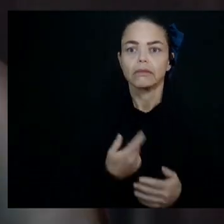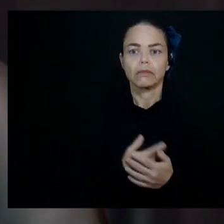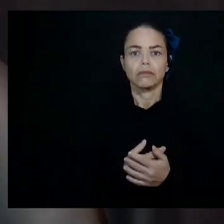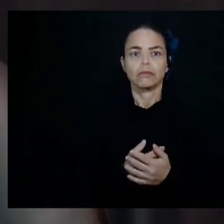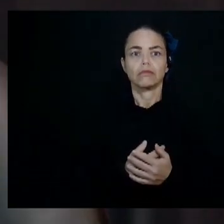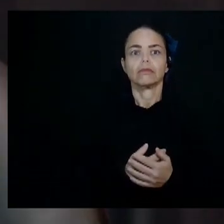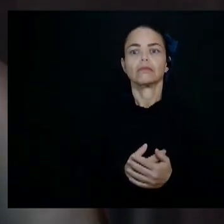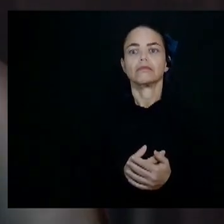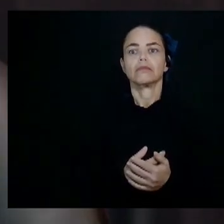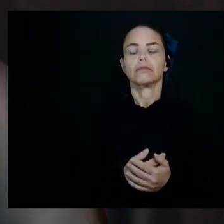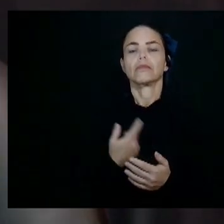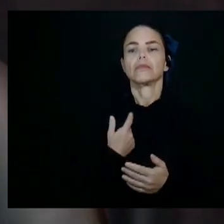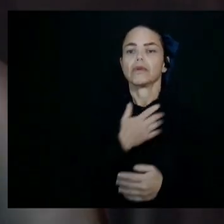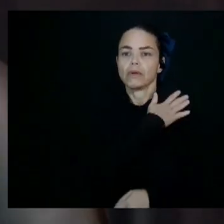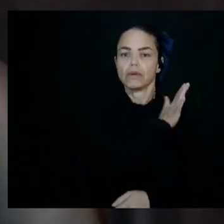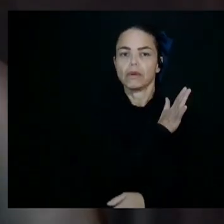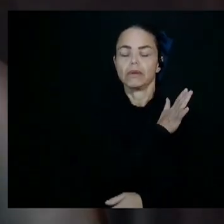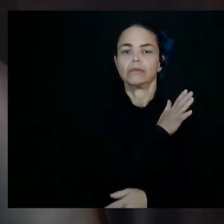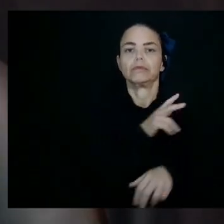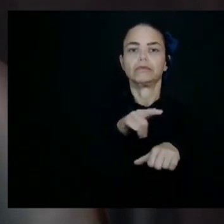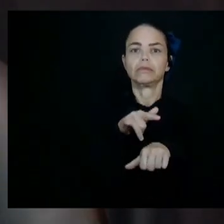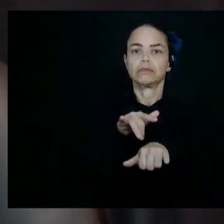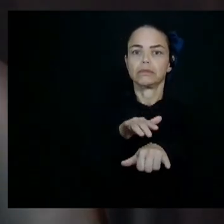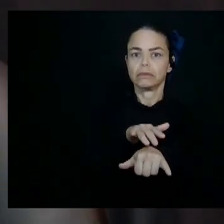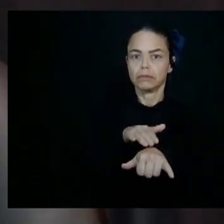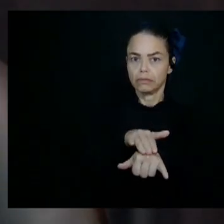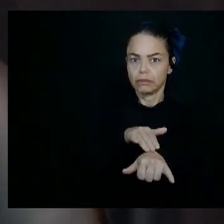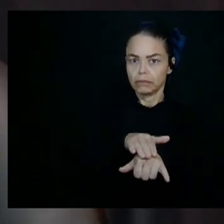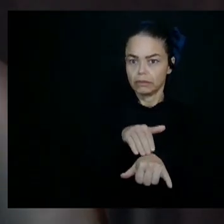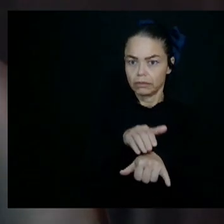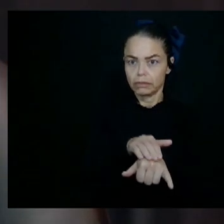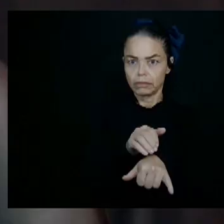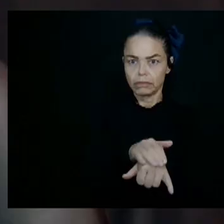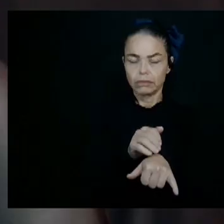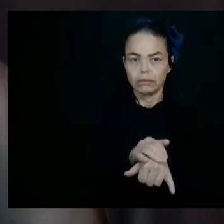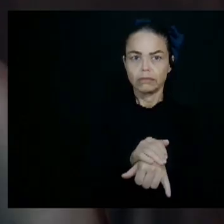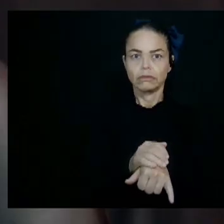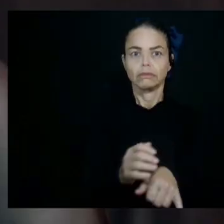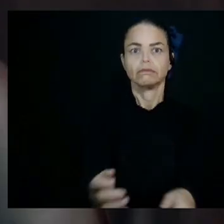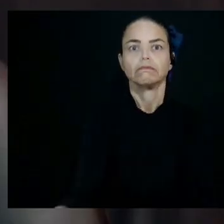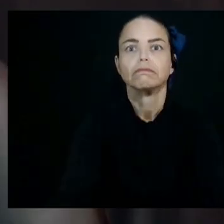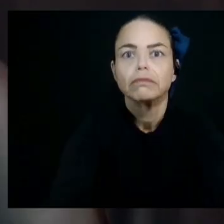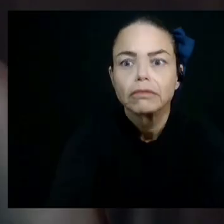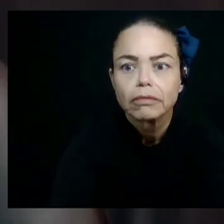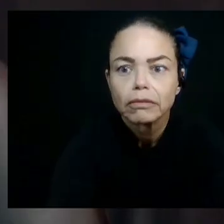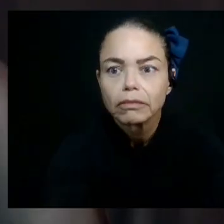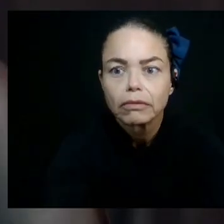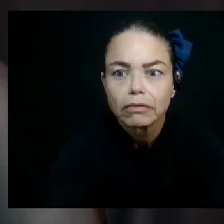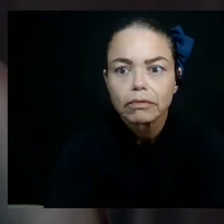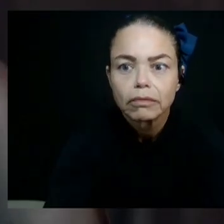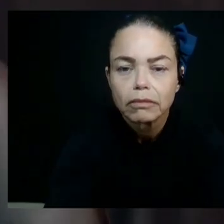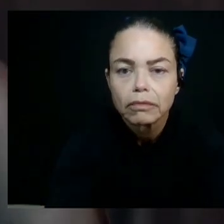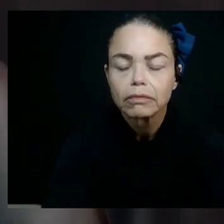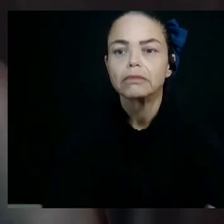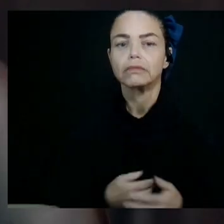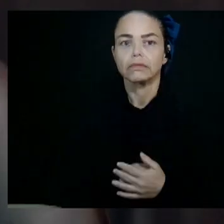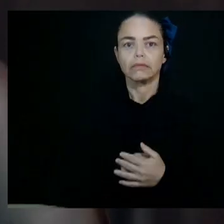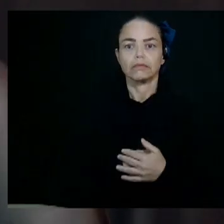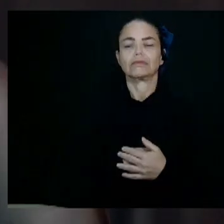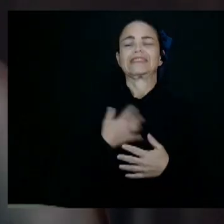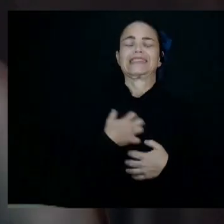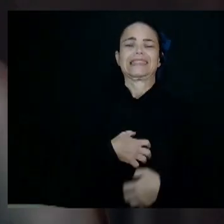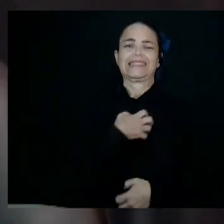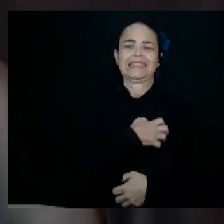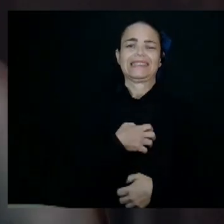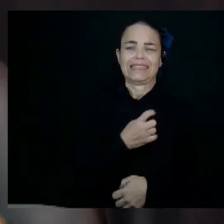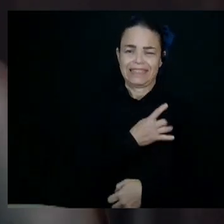é vegana, é vegetariana, né? Então fica meio tenso, receoso, né? Sim.